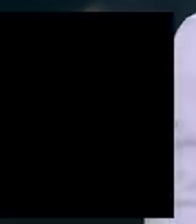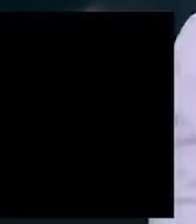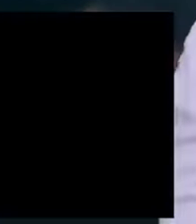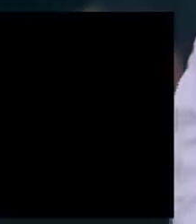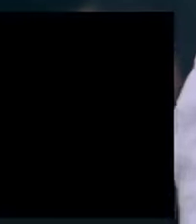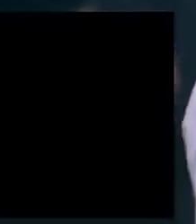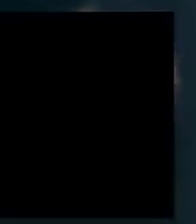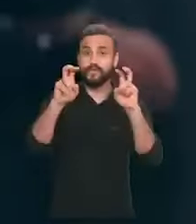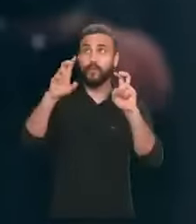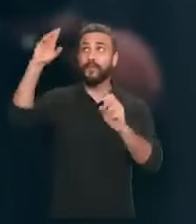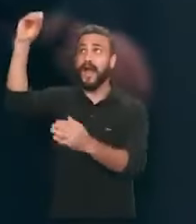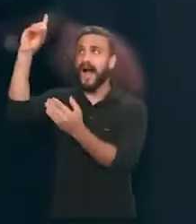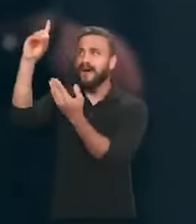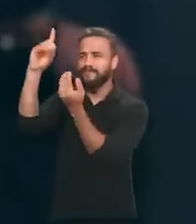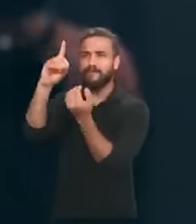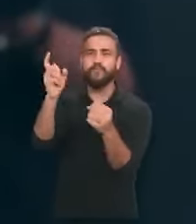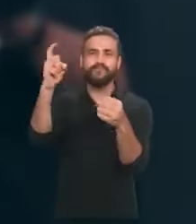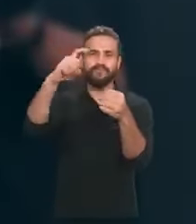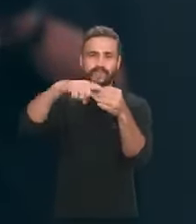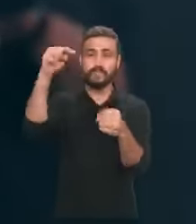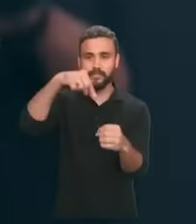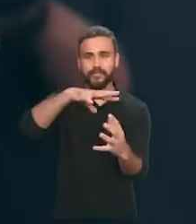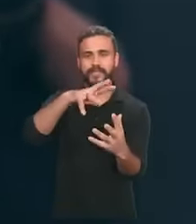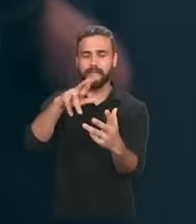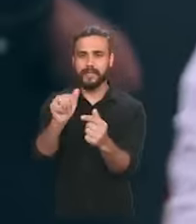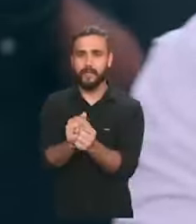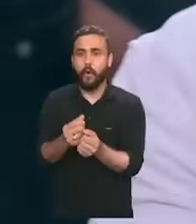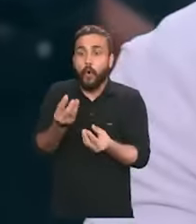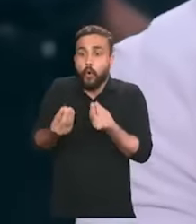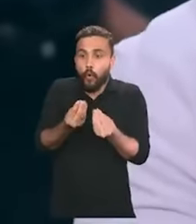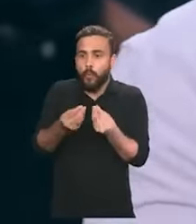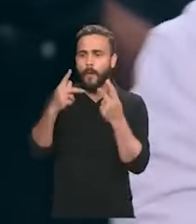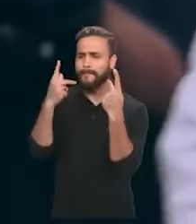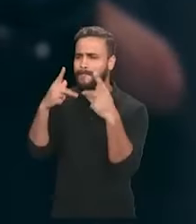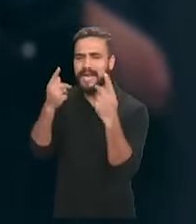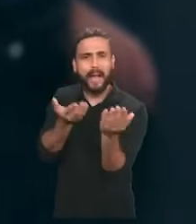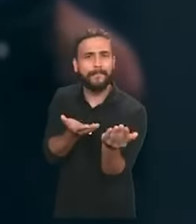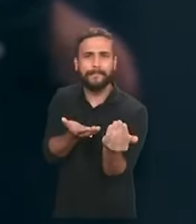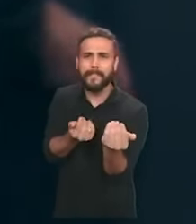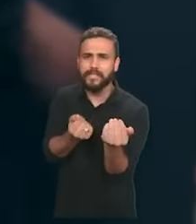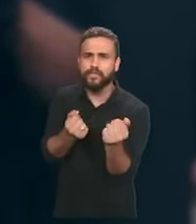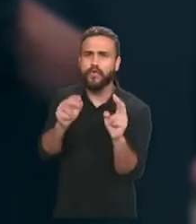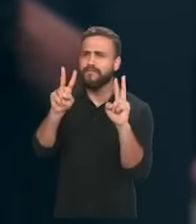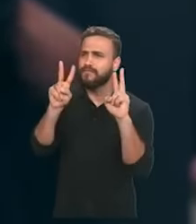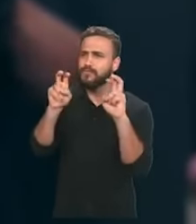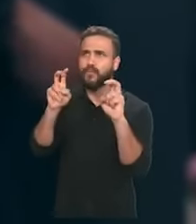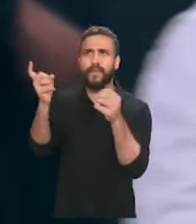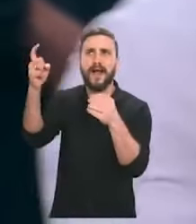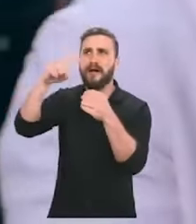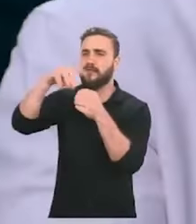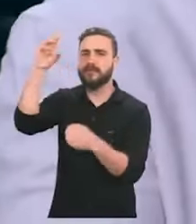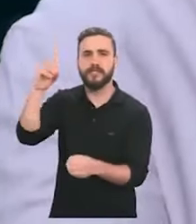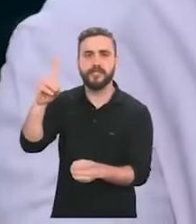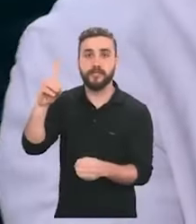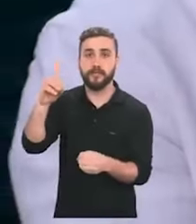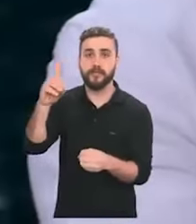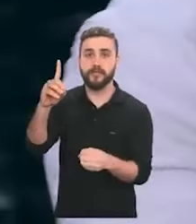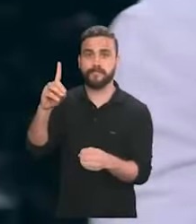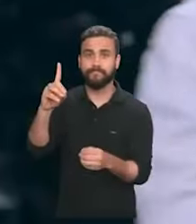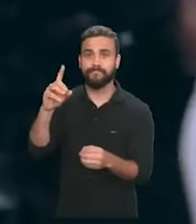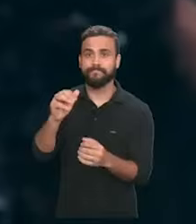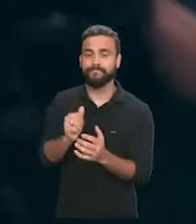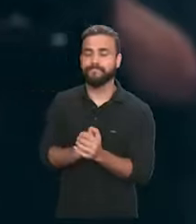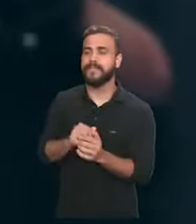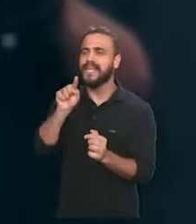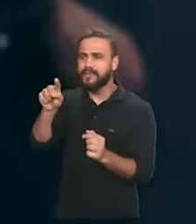de pregar algo que muitos dizem que é tão pesado, não interessante para jovens, mas eu, principalmente, acho que é o seu maior público hoje nas redes